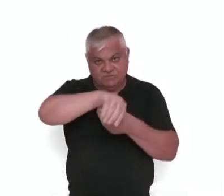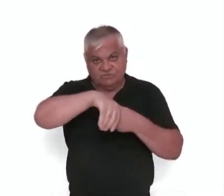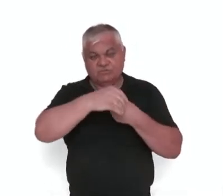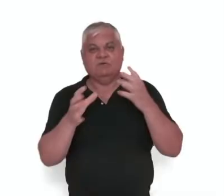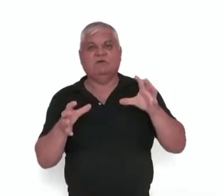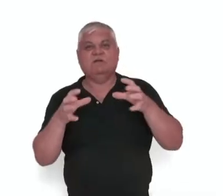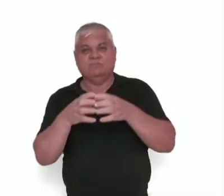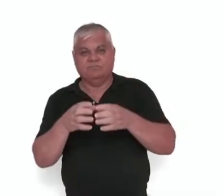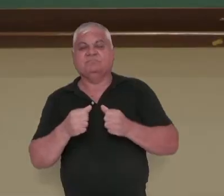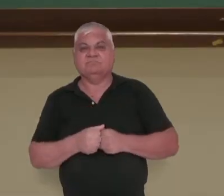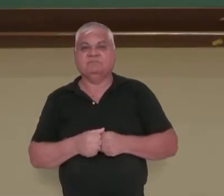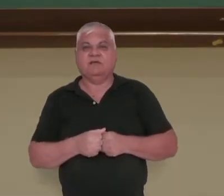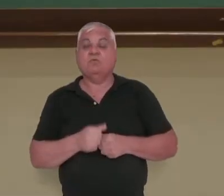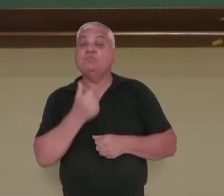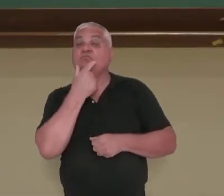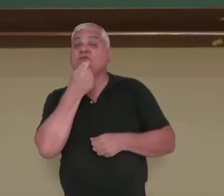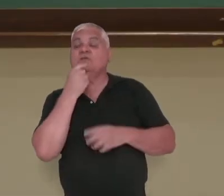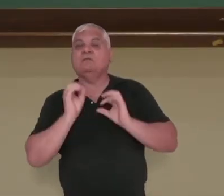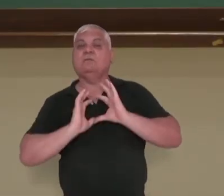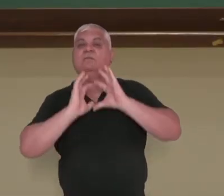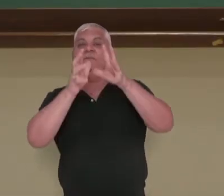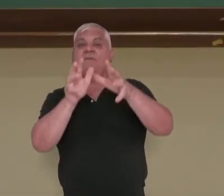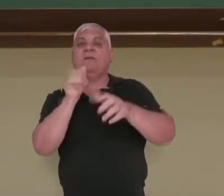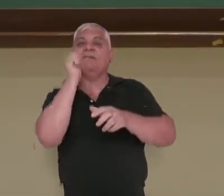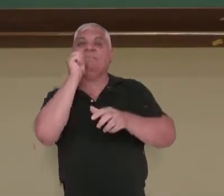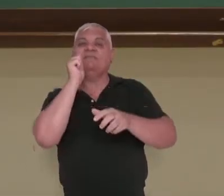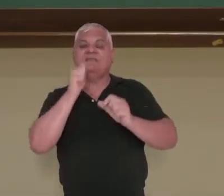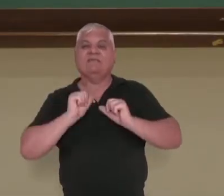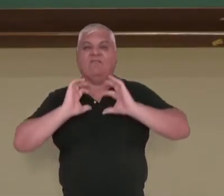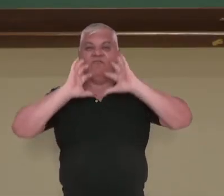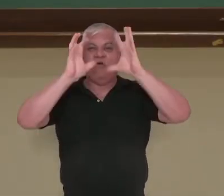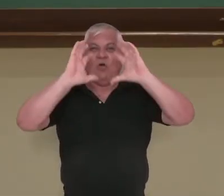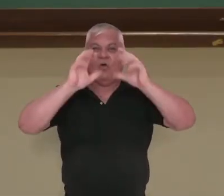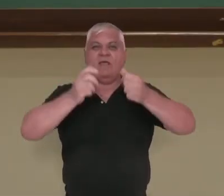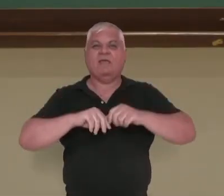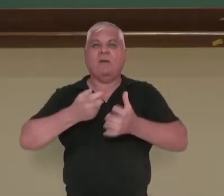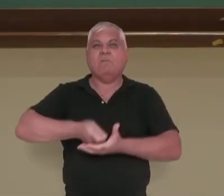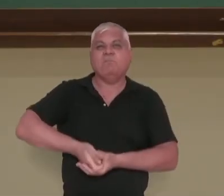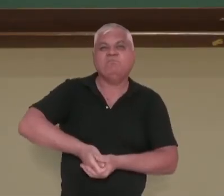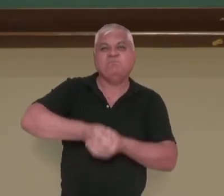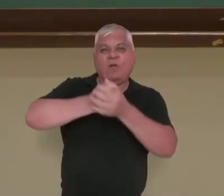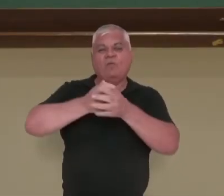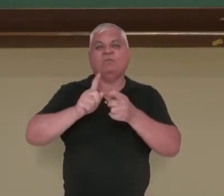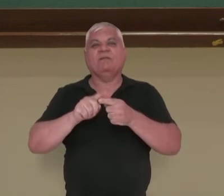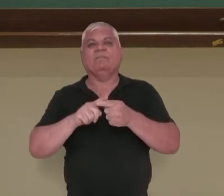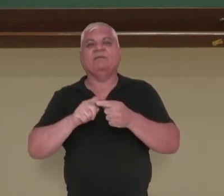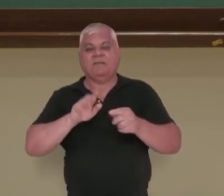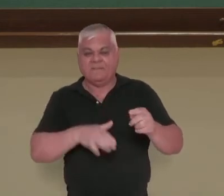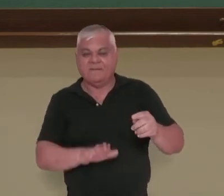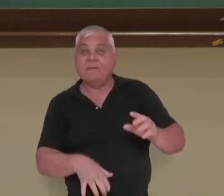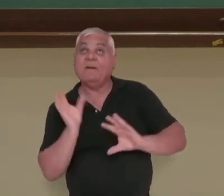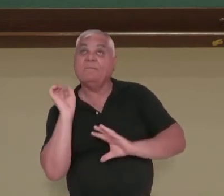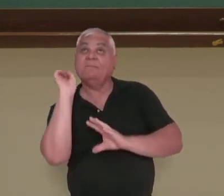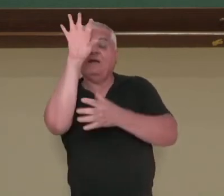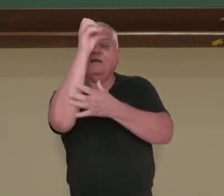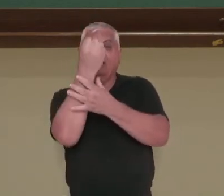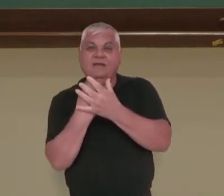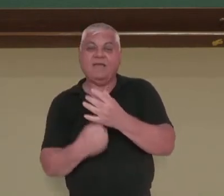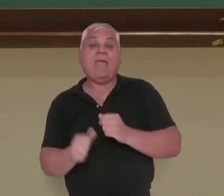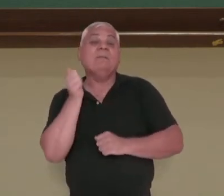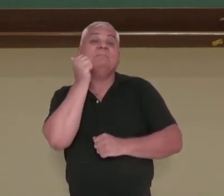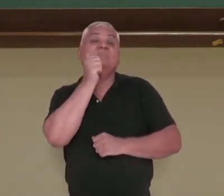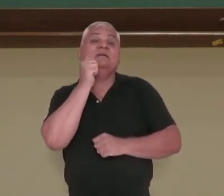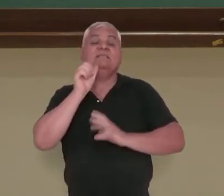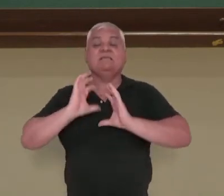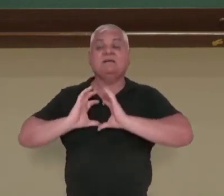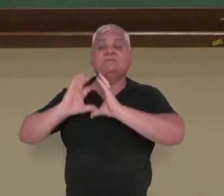meninas. Então isso é muito comum, pode acontecer no jogo de vôlei, no jogo de futebol, basquete. A menina só pode passar a bola para o menino e o